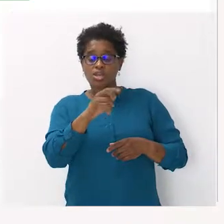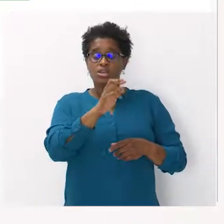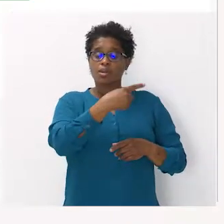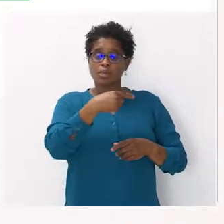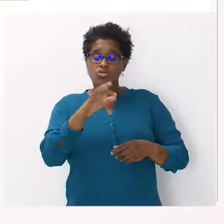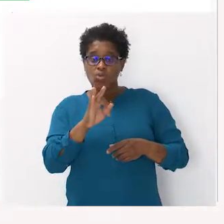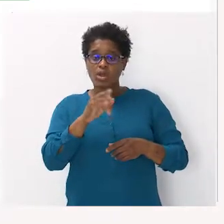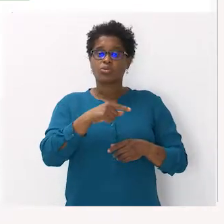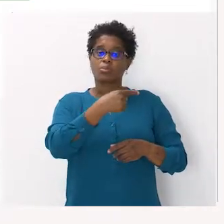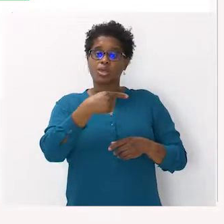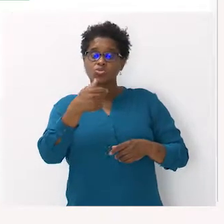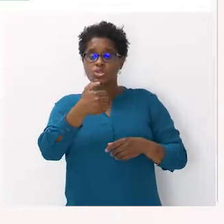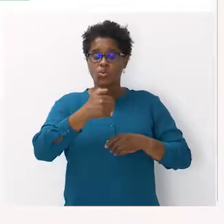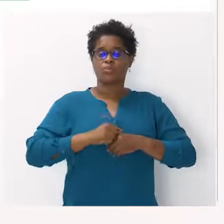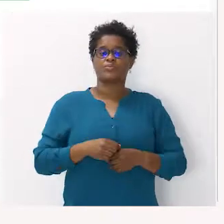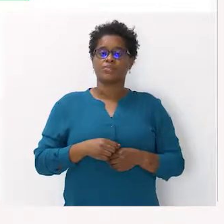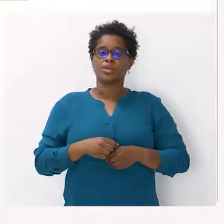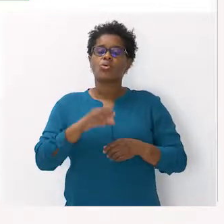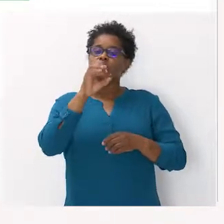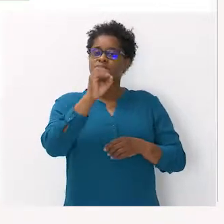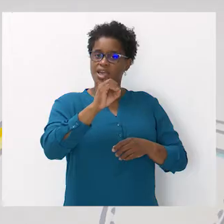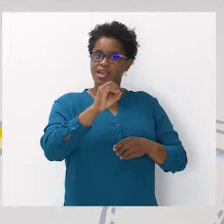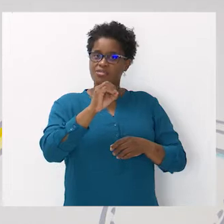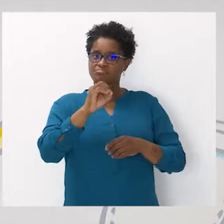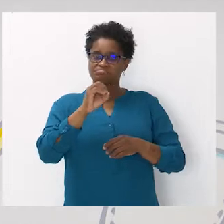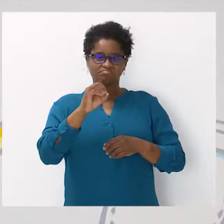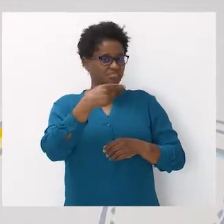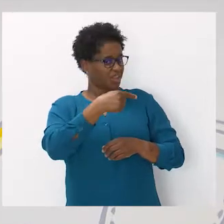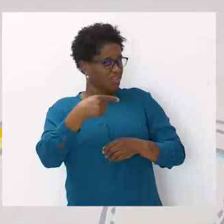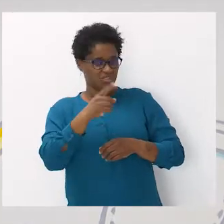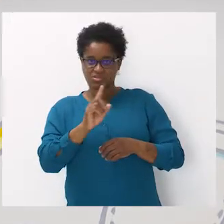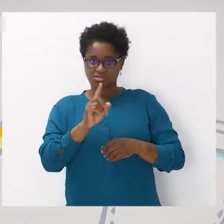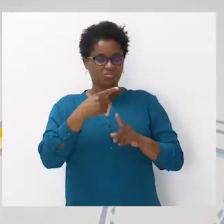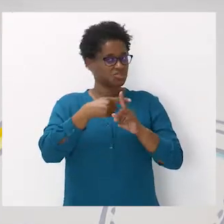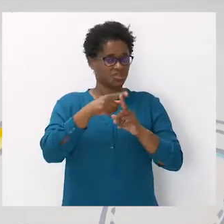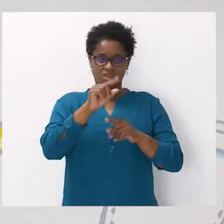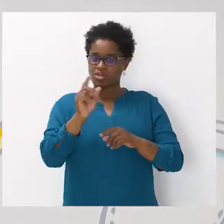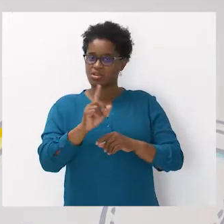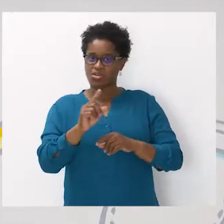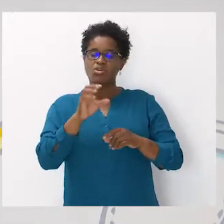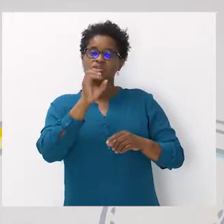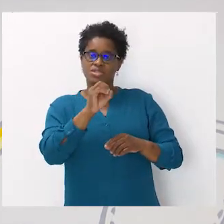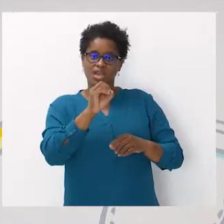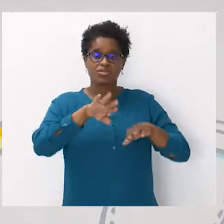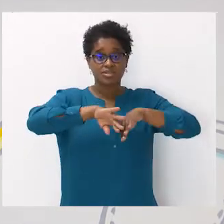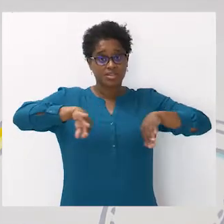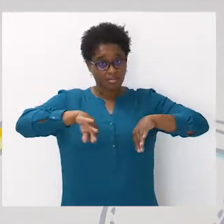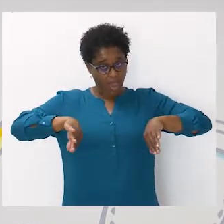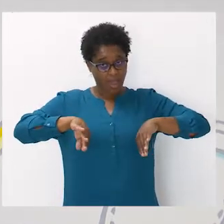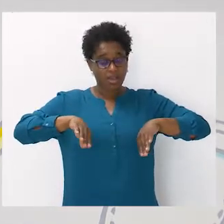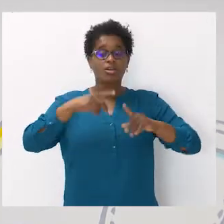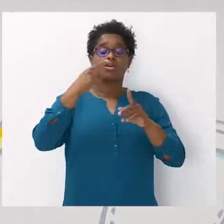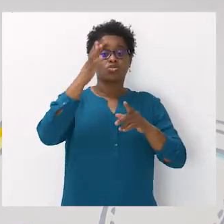3, menos 4, menos 5. O zero não é nem negativo, nem positivo. Ou seja, o zero separa